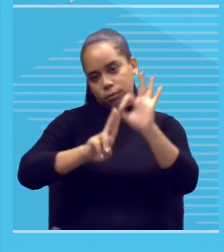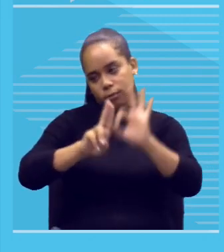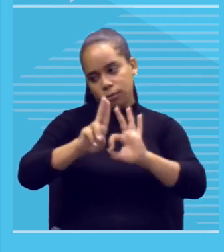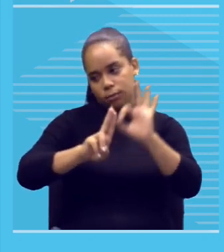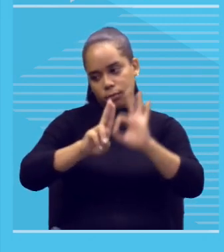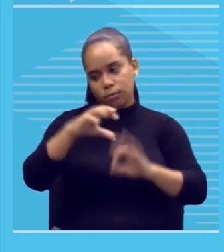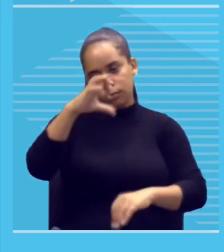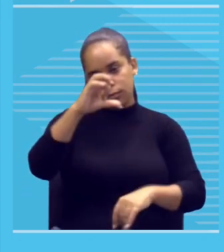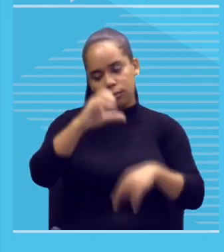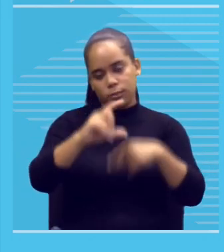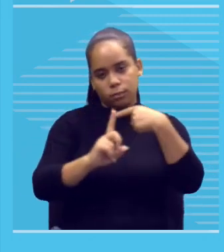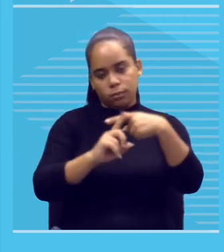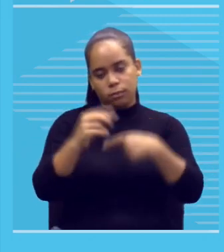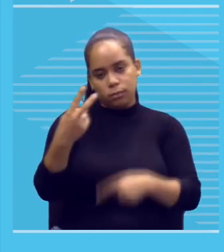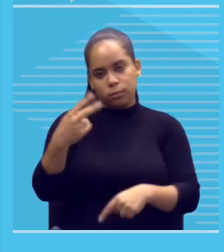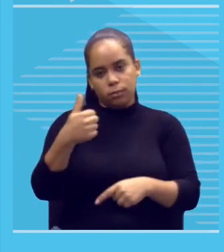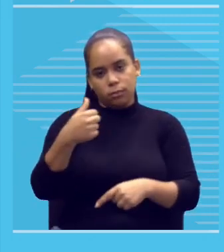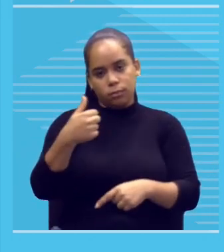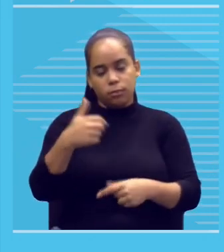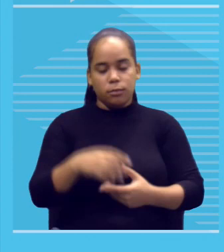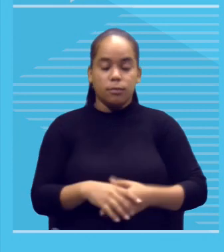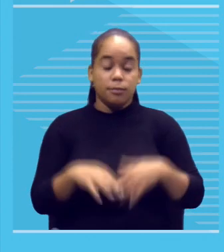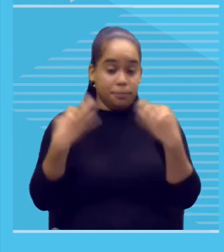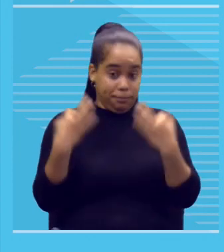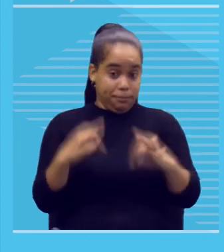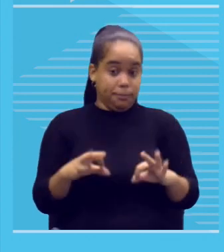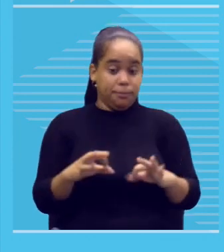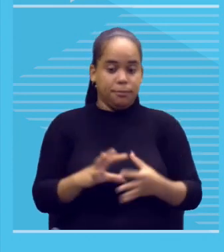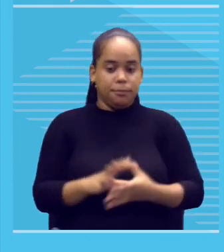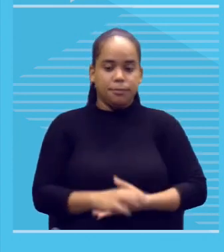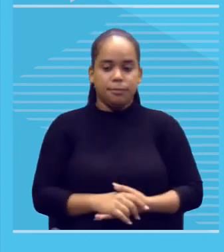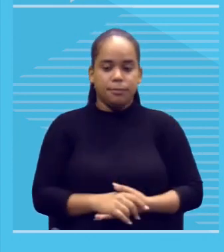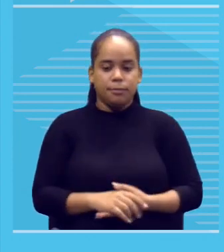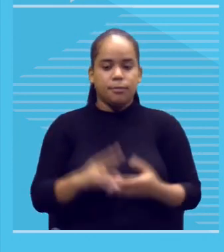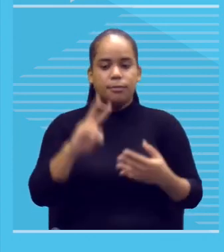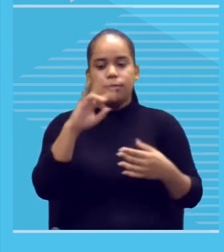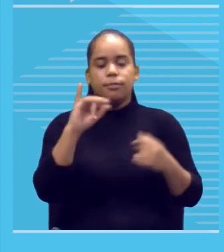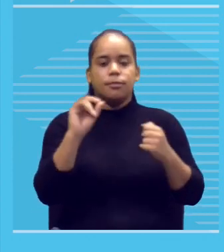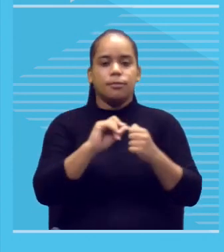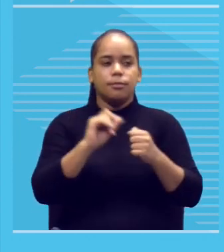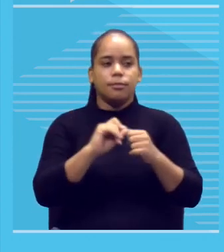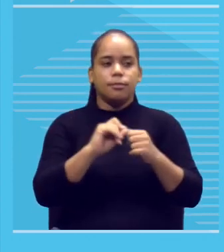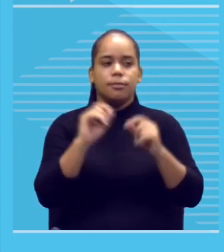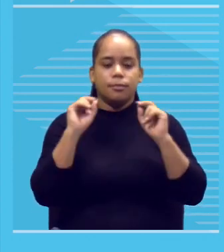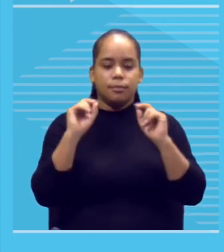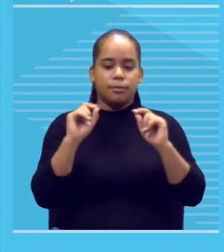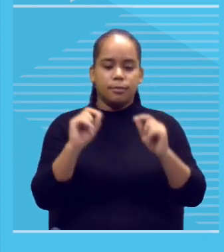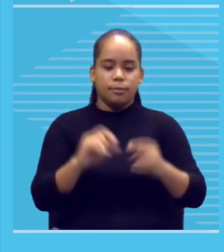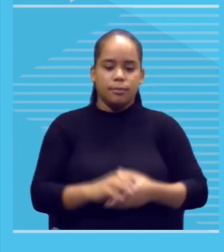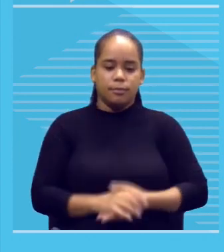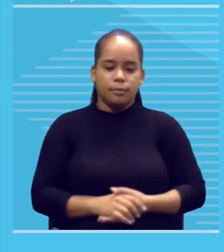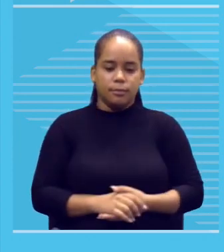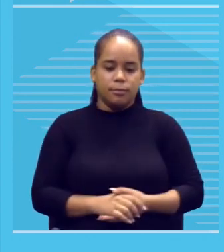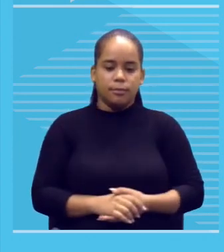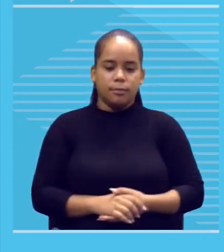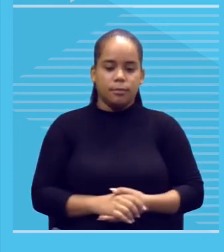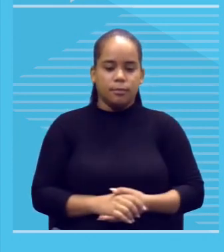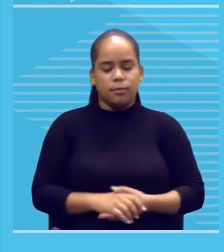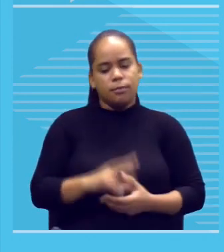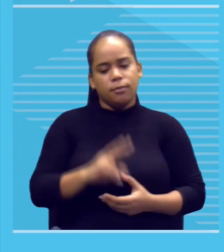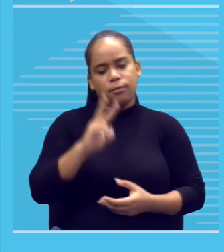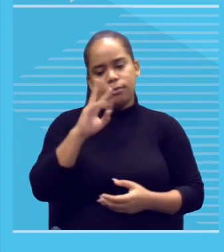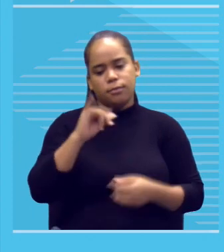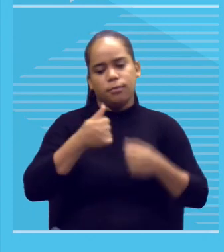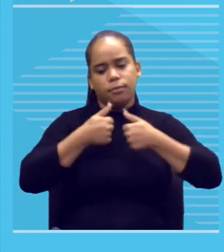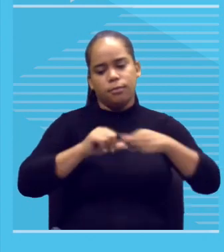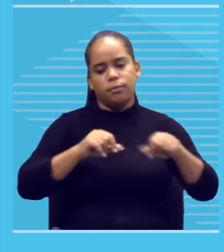nove mais dois 11 Beleza então o que que você vai fazer você vai fixar um